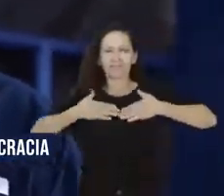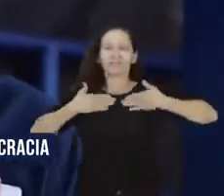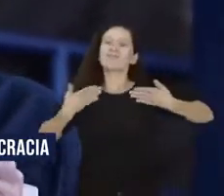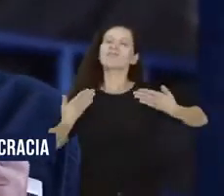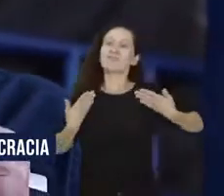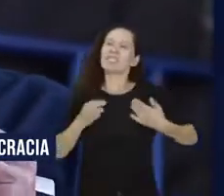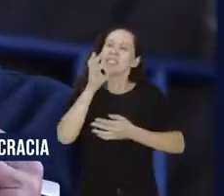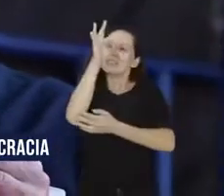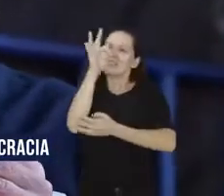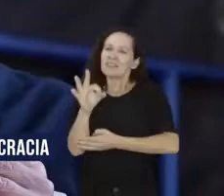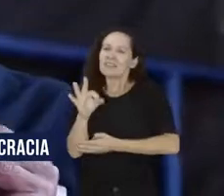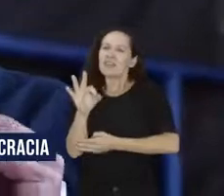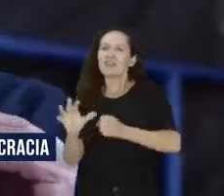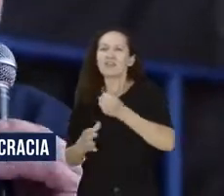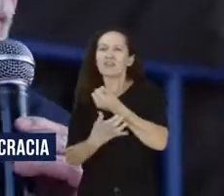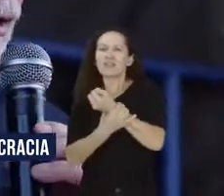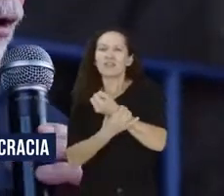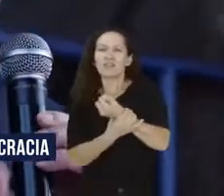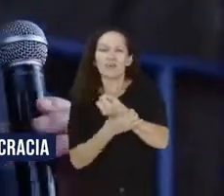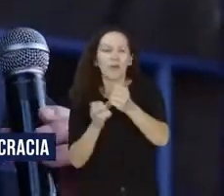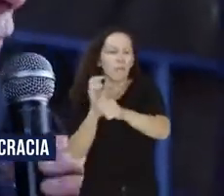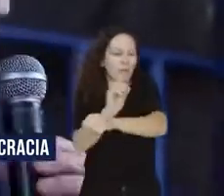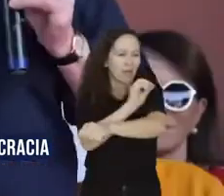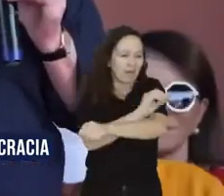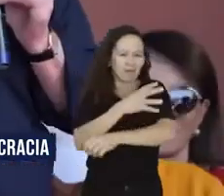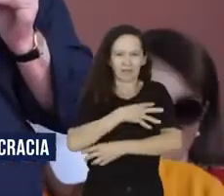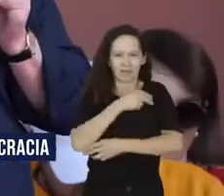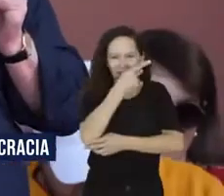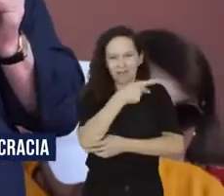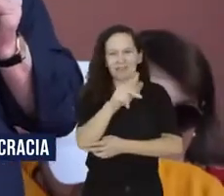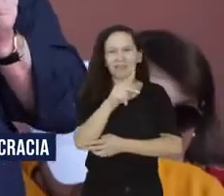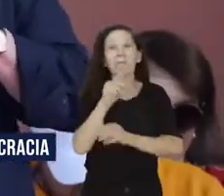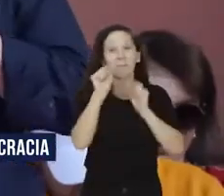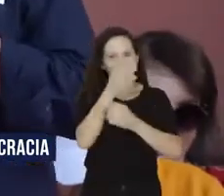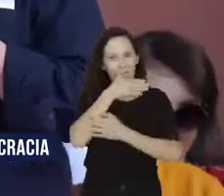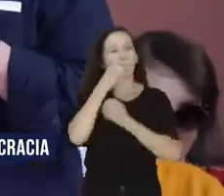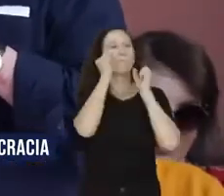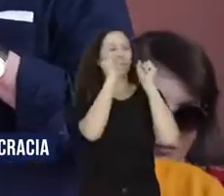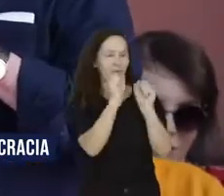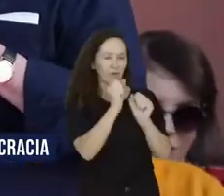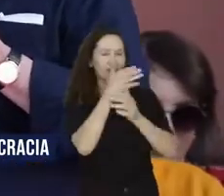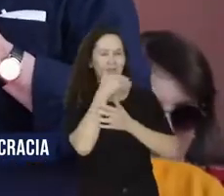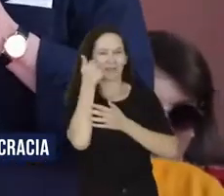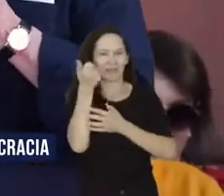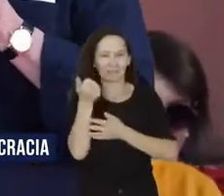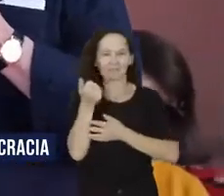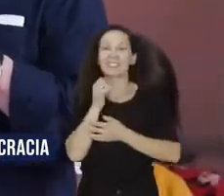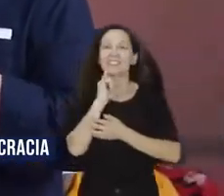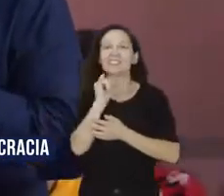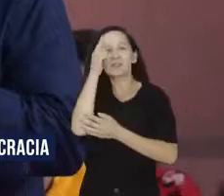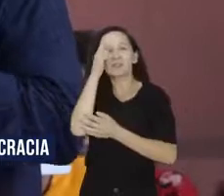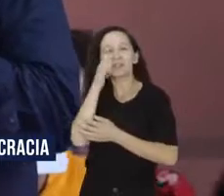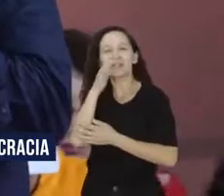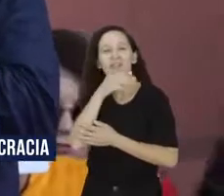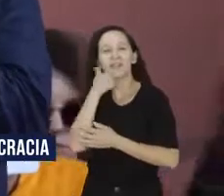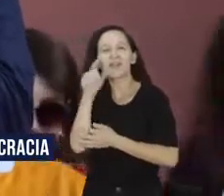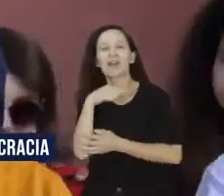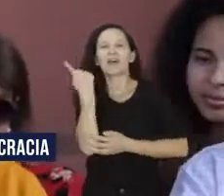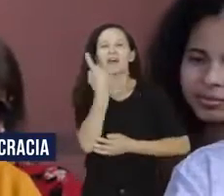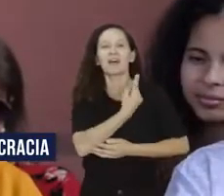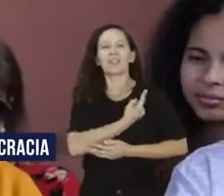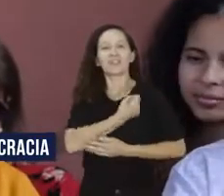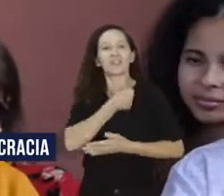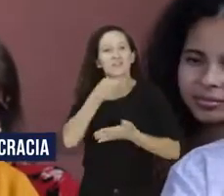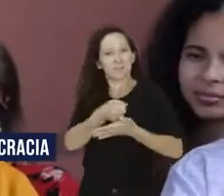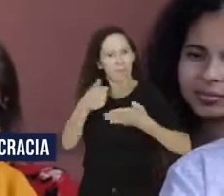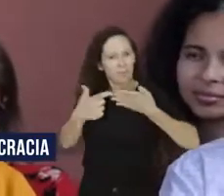vocês criarem os filhos de vocês. Pode melhorar? Pode melhorar. E se pode melhorar, a gente tem obrigação de fazer